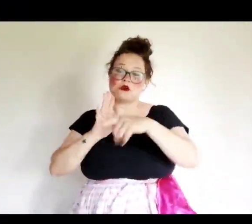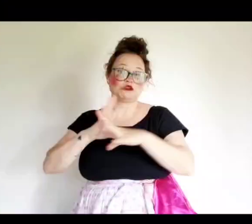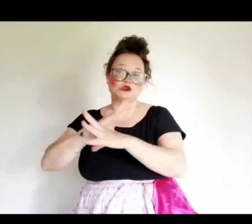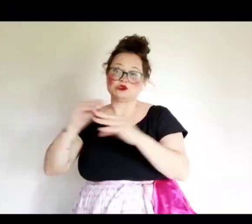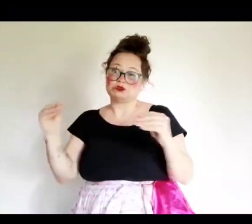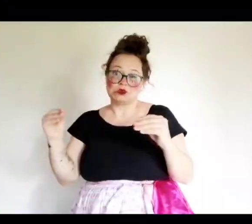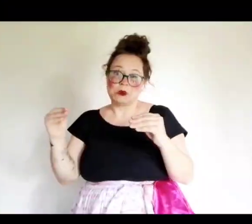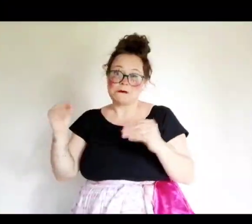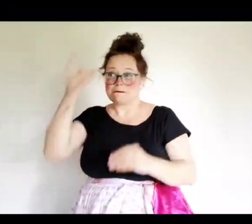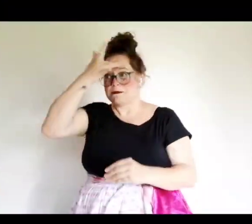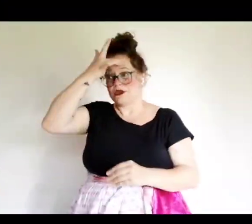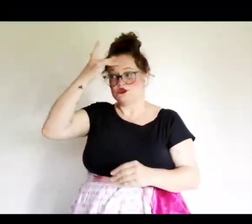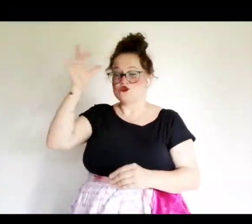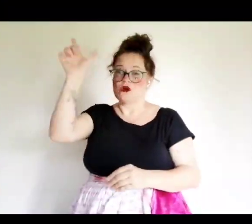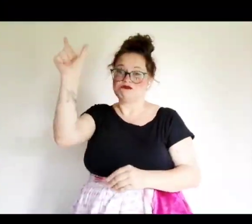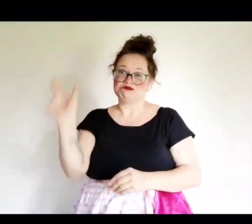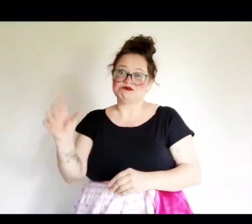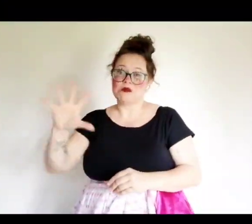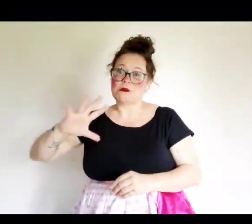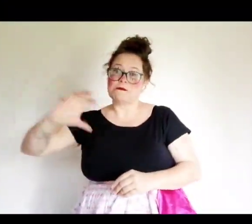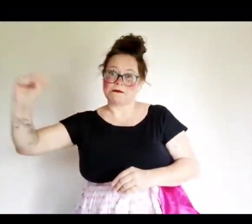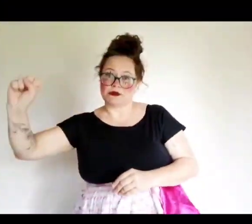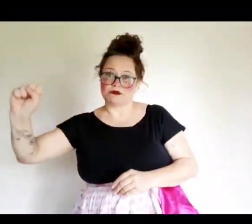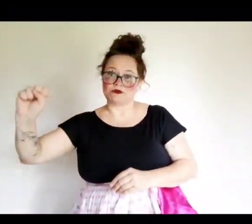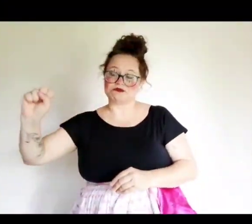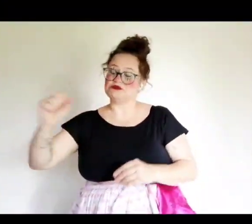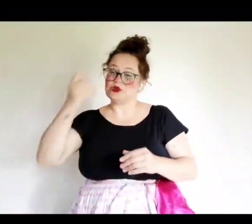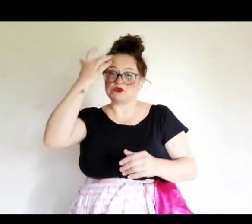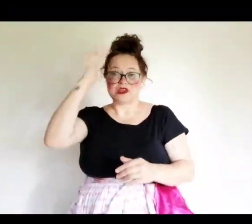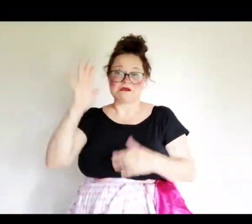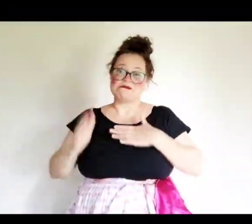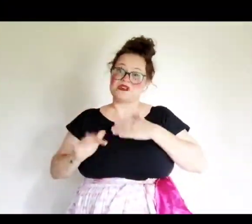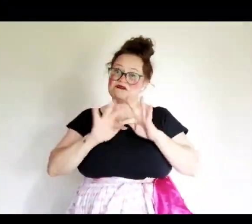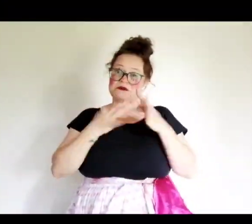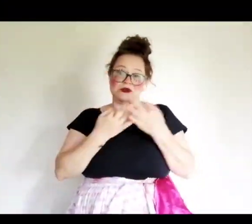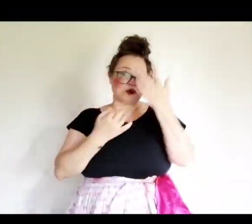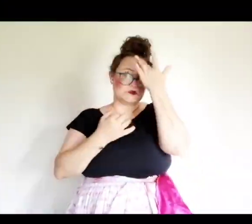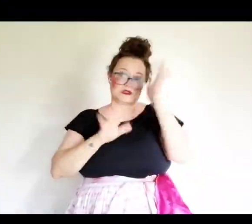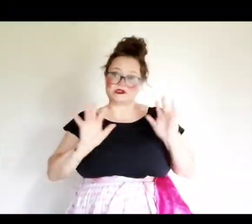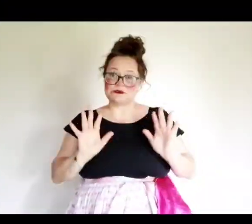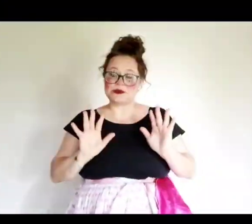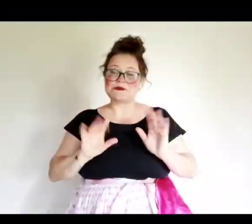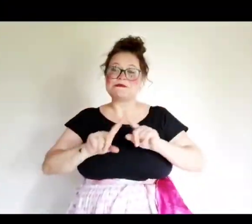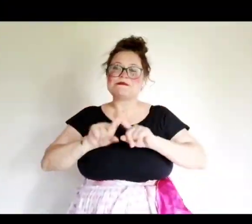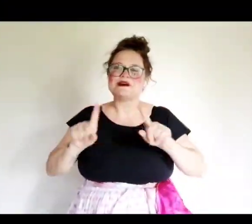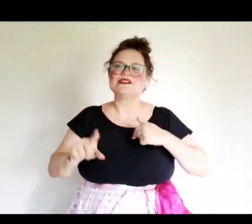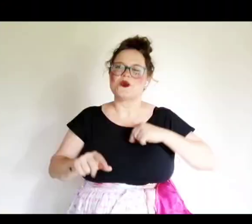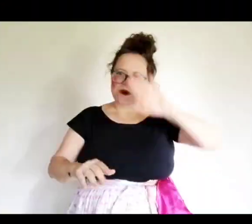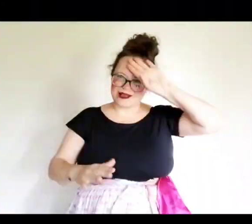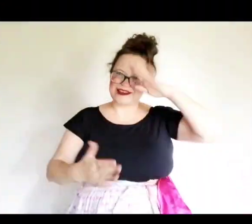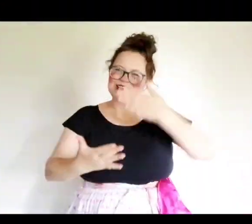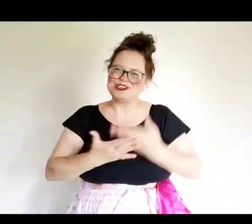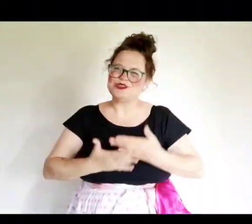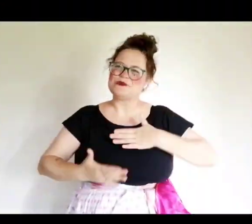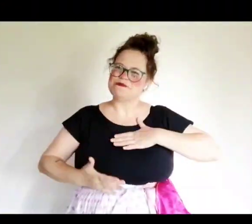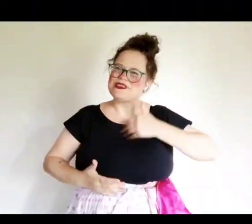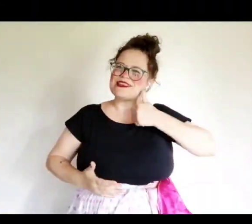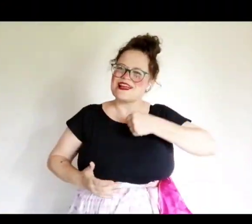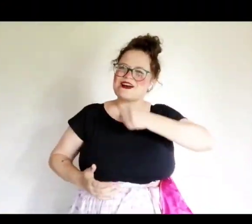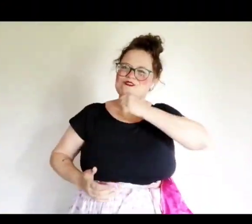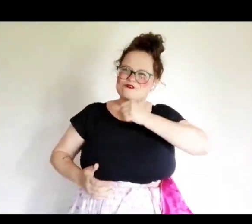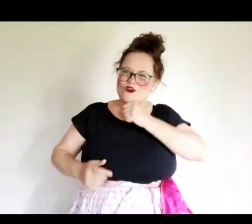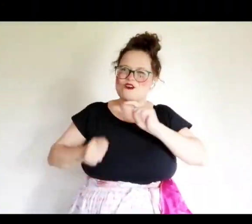sumiu. Por isso que a minha família não sabe dessa boneca. Mas eu prefiro acreditar que a vozinha fez para